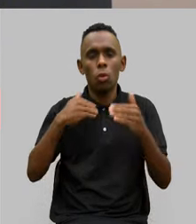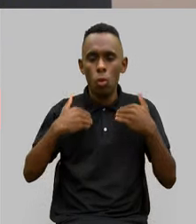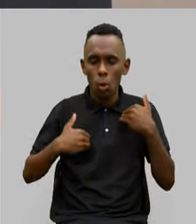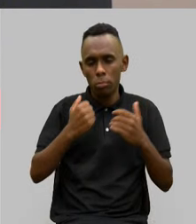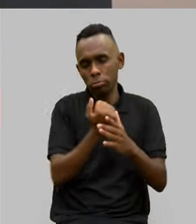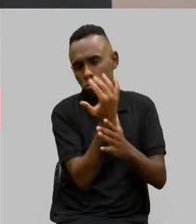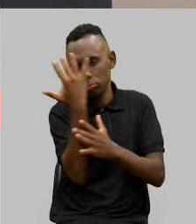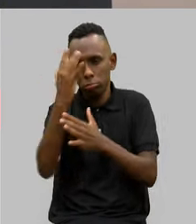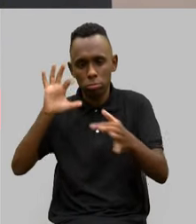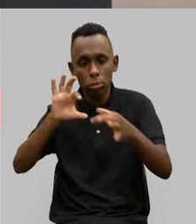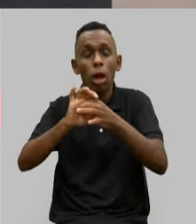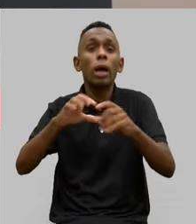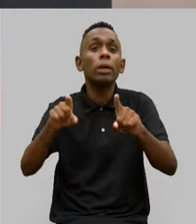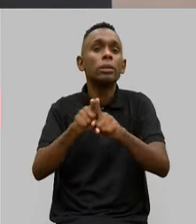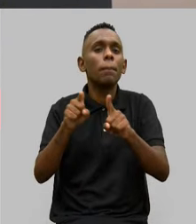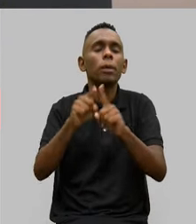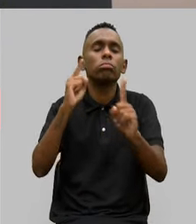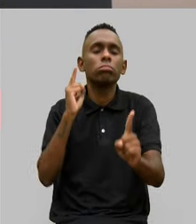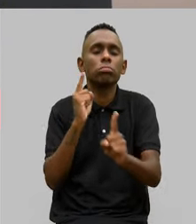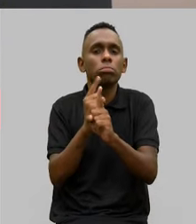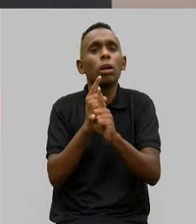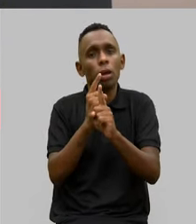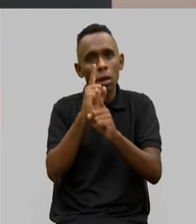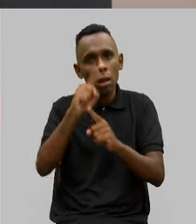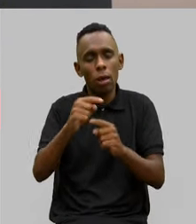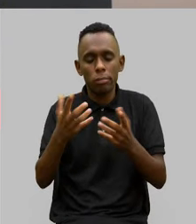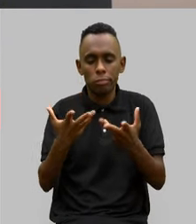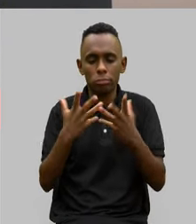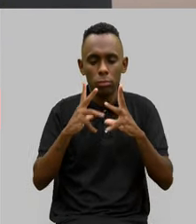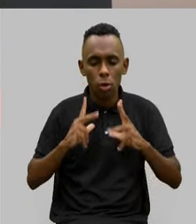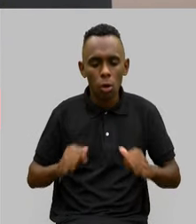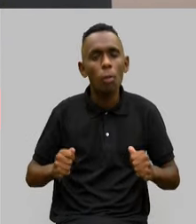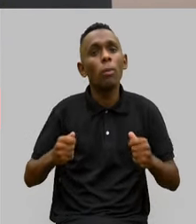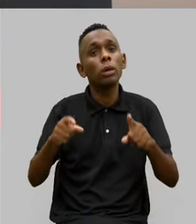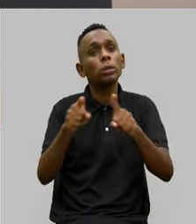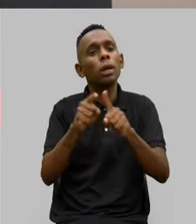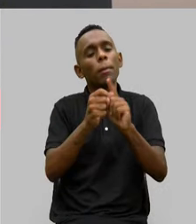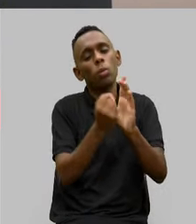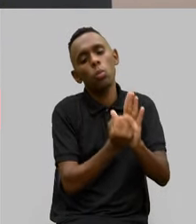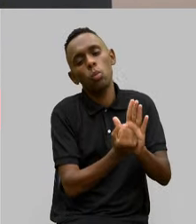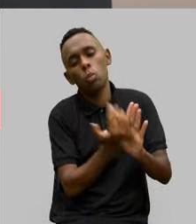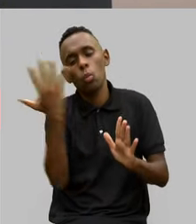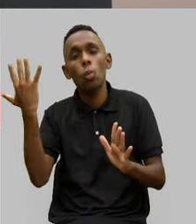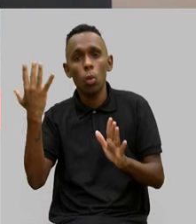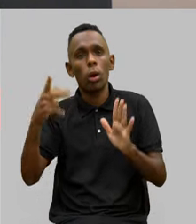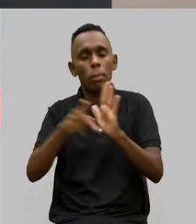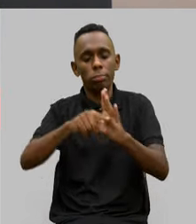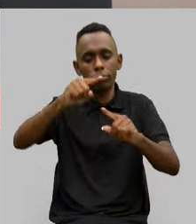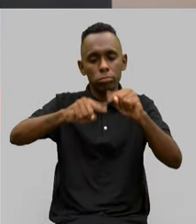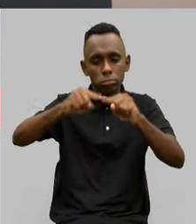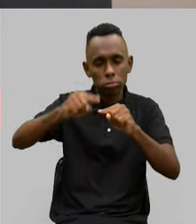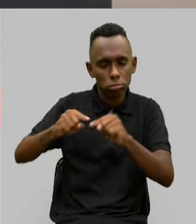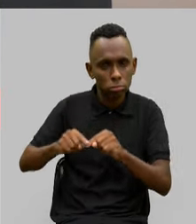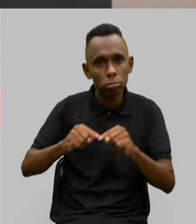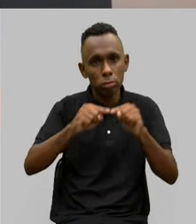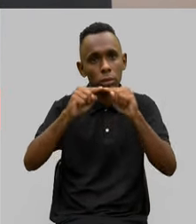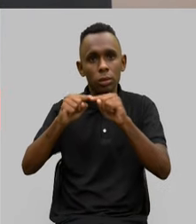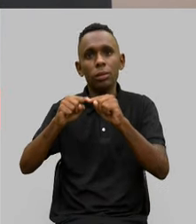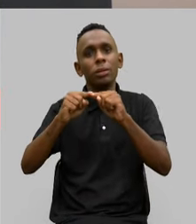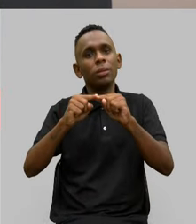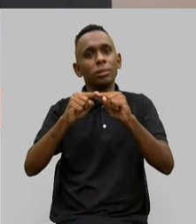em especial a identificação Purificação e quantificação de compostos fenólicos e